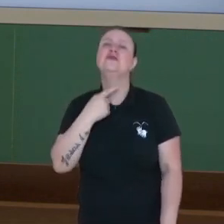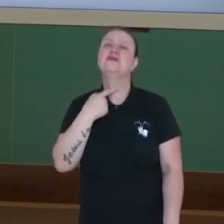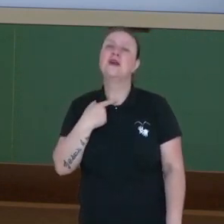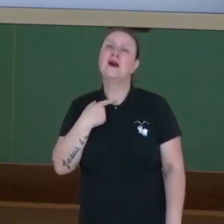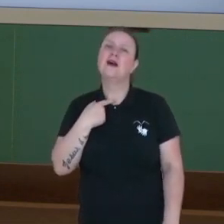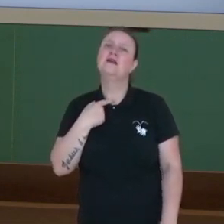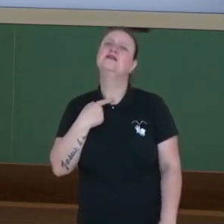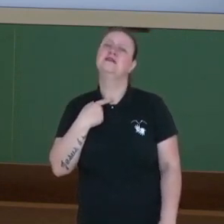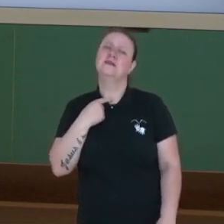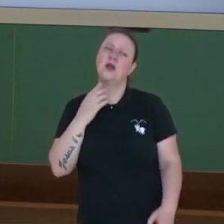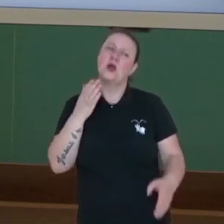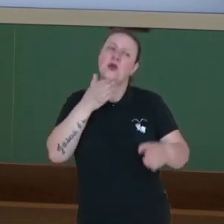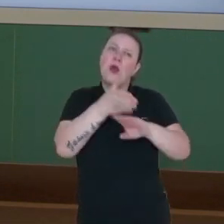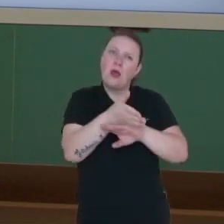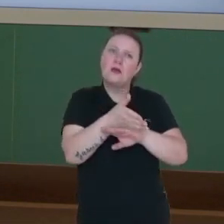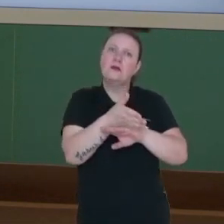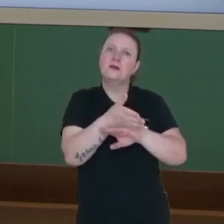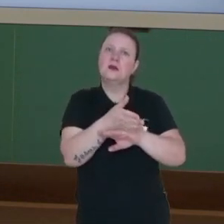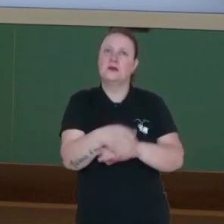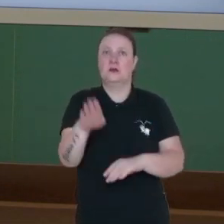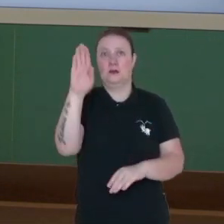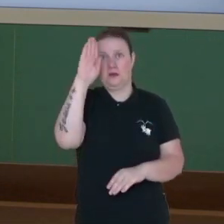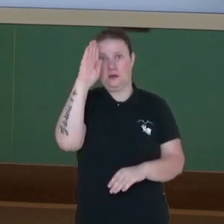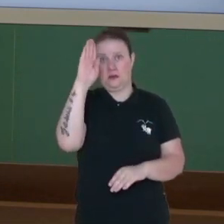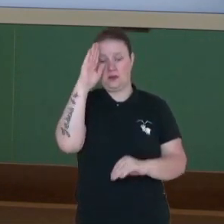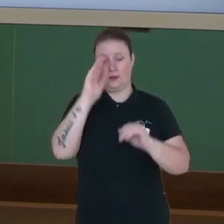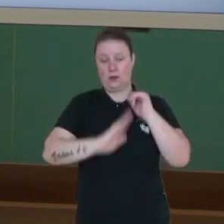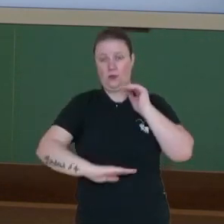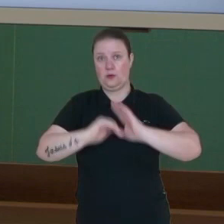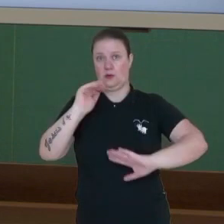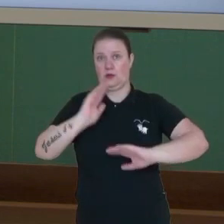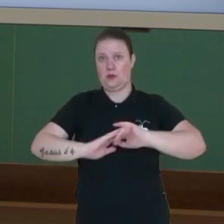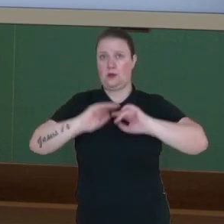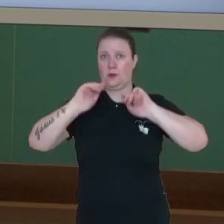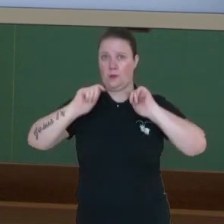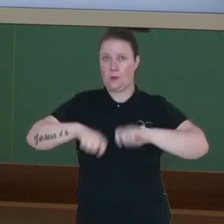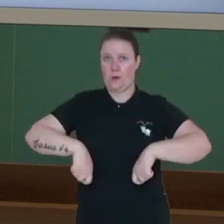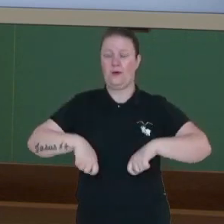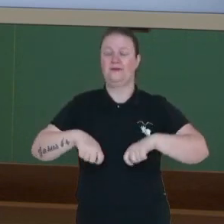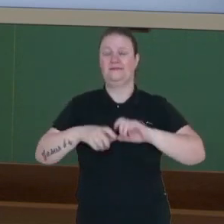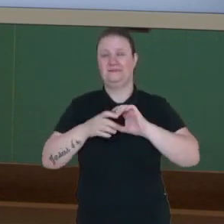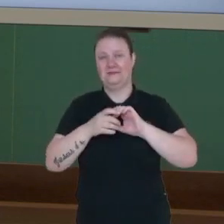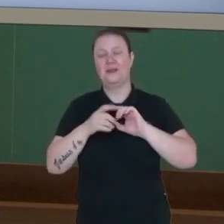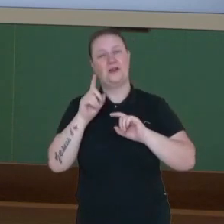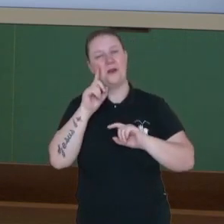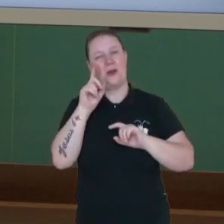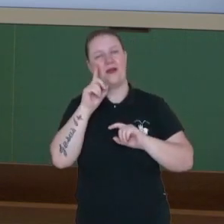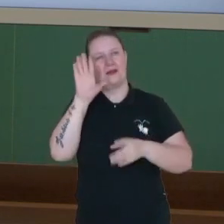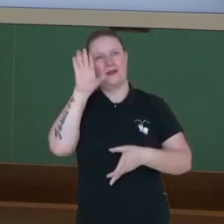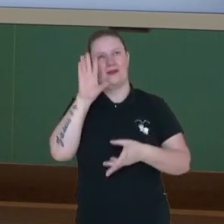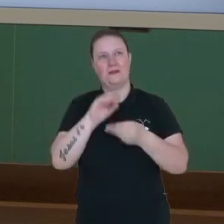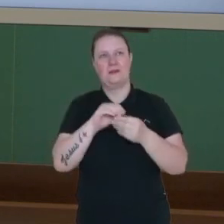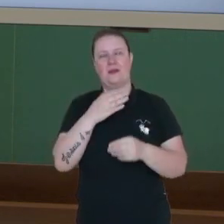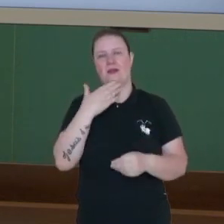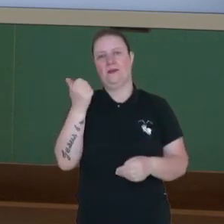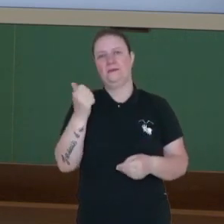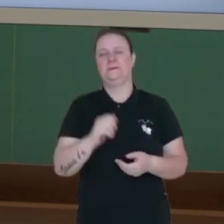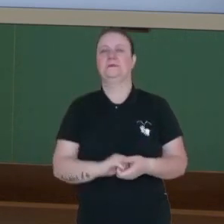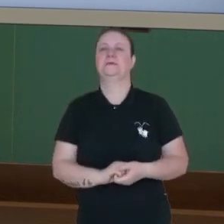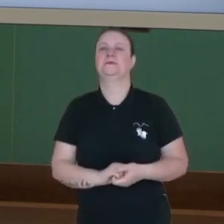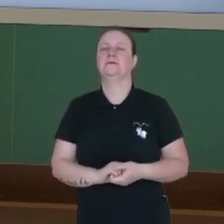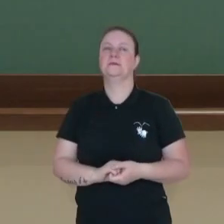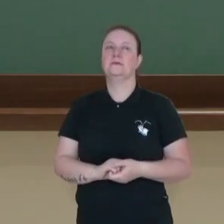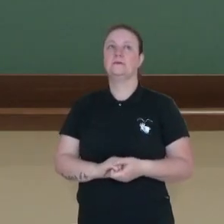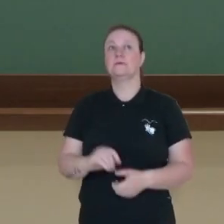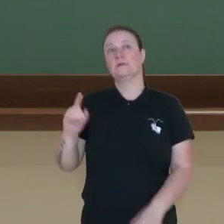conversamos bastante sobre as formas de ingresso nas academias das Forças Armadas do Brasil. Então aqui, gente, olha